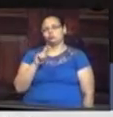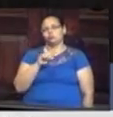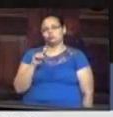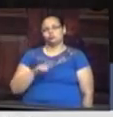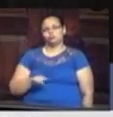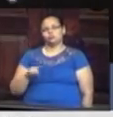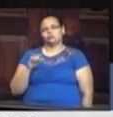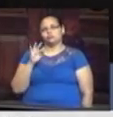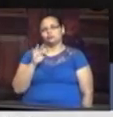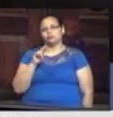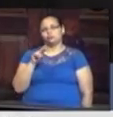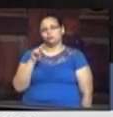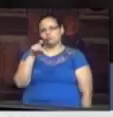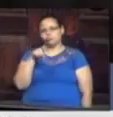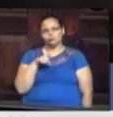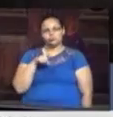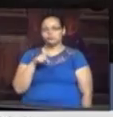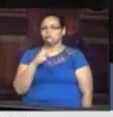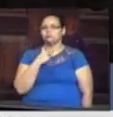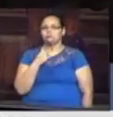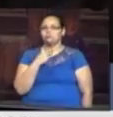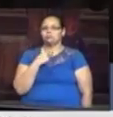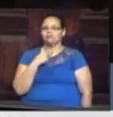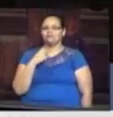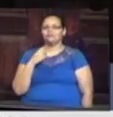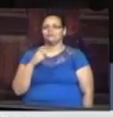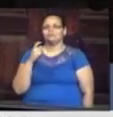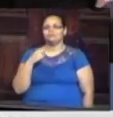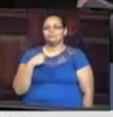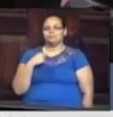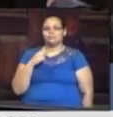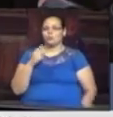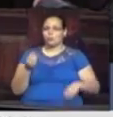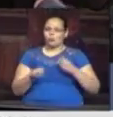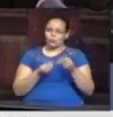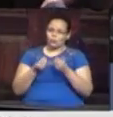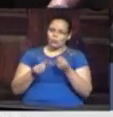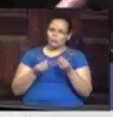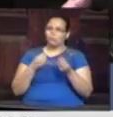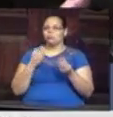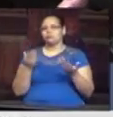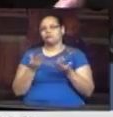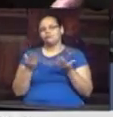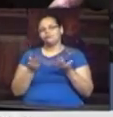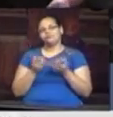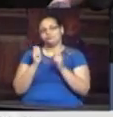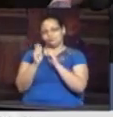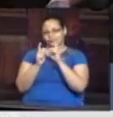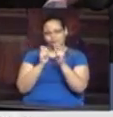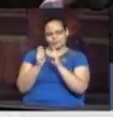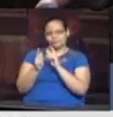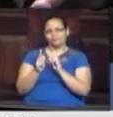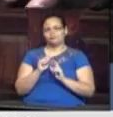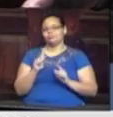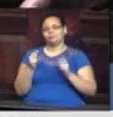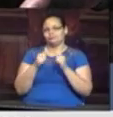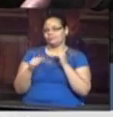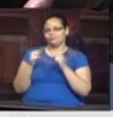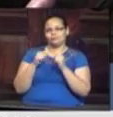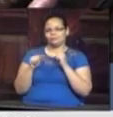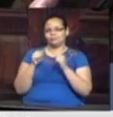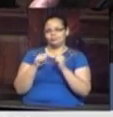não pode ter referências no nível que ele teve hoje aqui no plenário. Ele